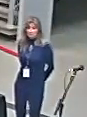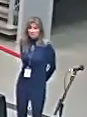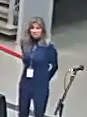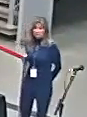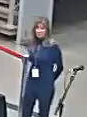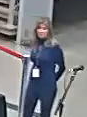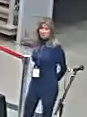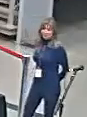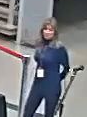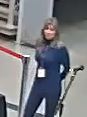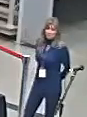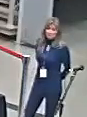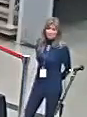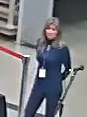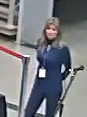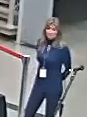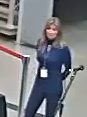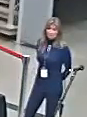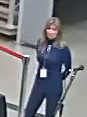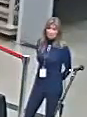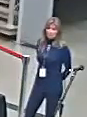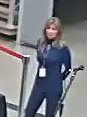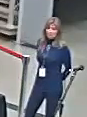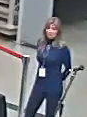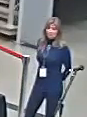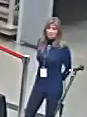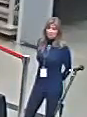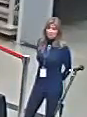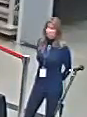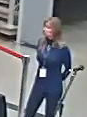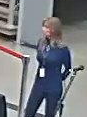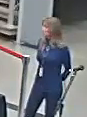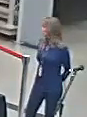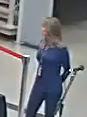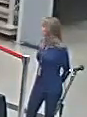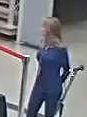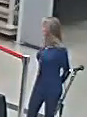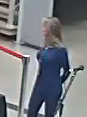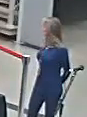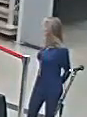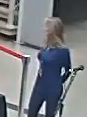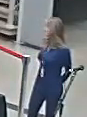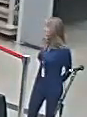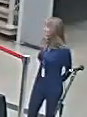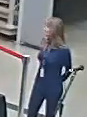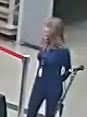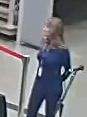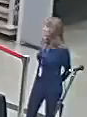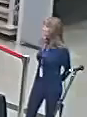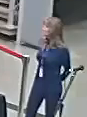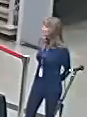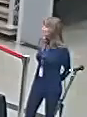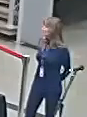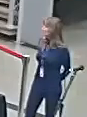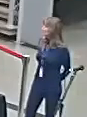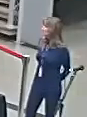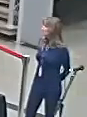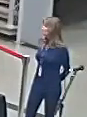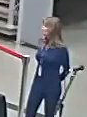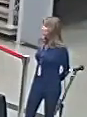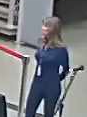que eu fiquei intrigada para comentei com todo mundo aqui inclusive com o senhor é que